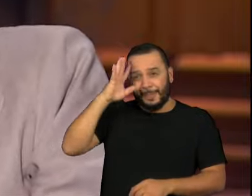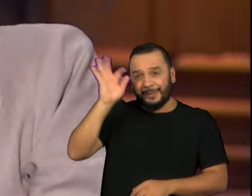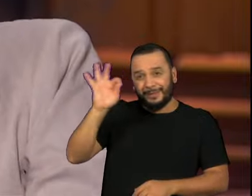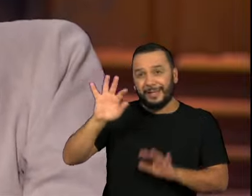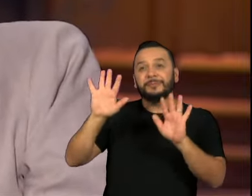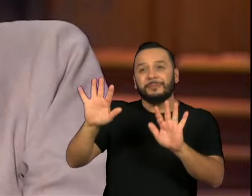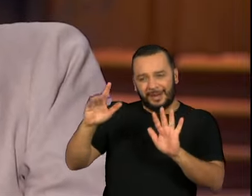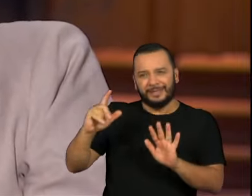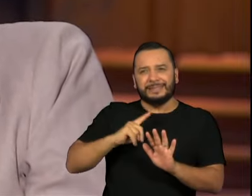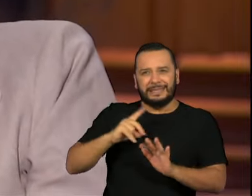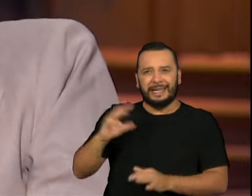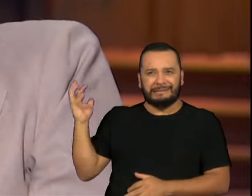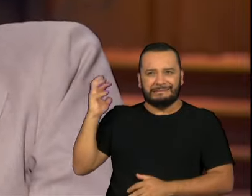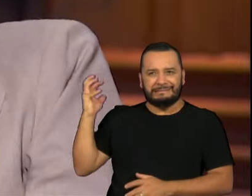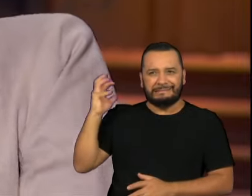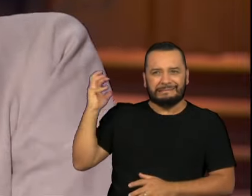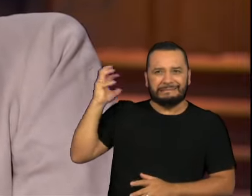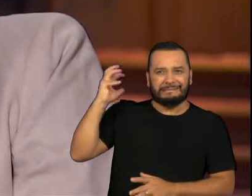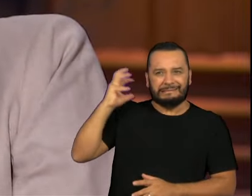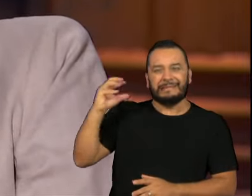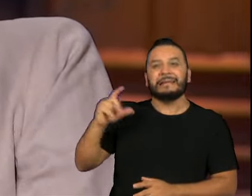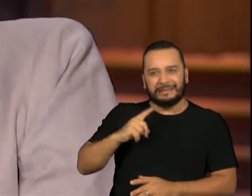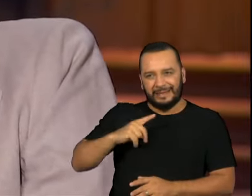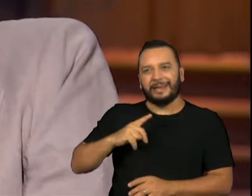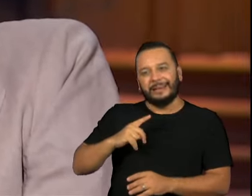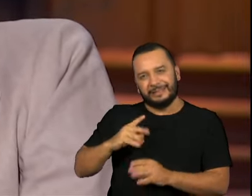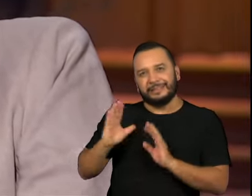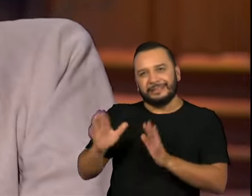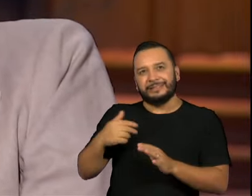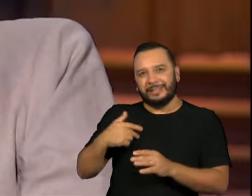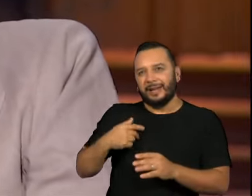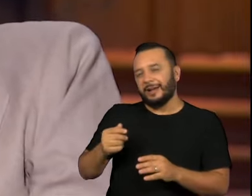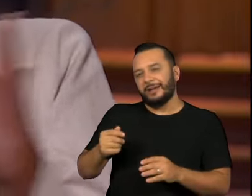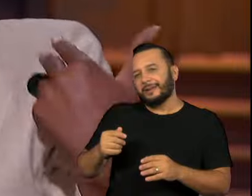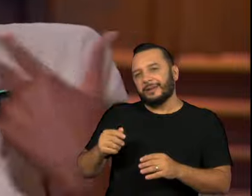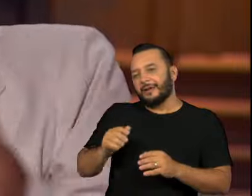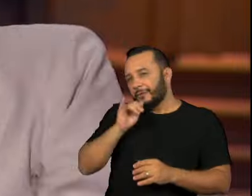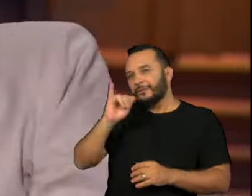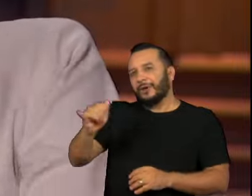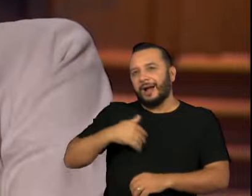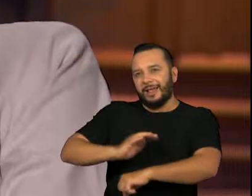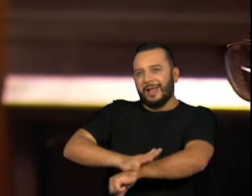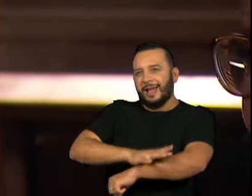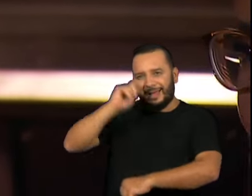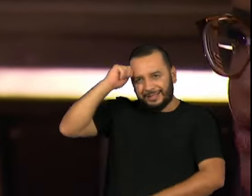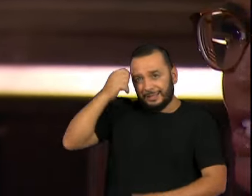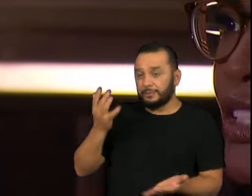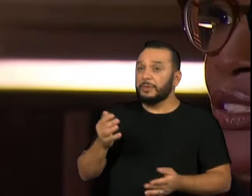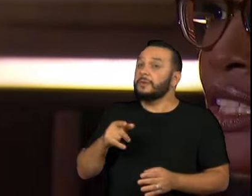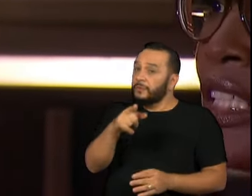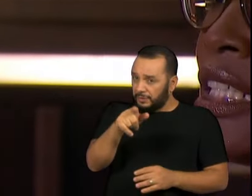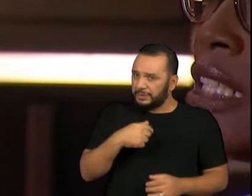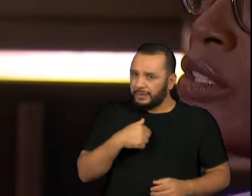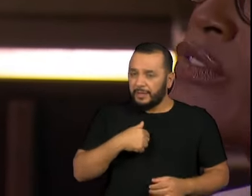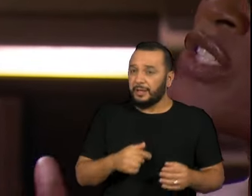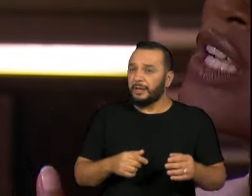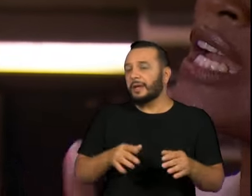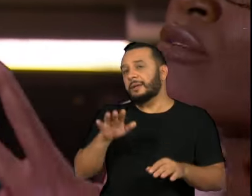lógica que você vai produzir então às vezes eu converso com meus amigos brancos Por mais que você não queira ganhar mais o que você vai ganhar estruturalmente falando